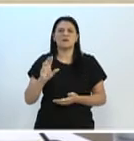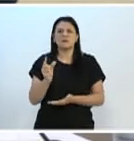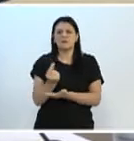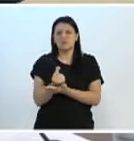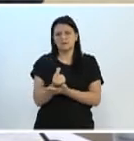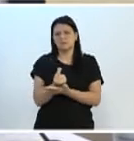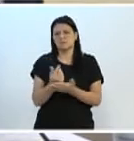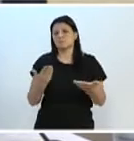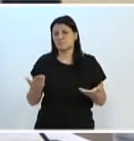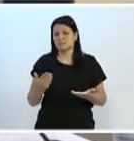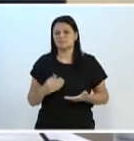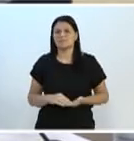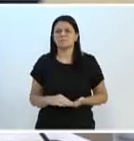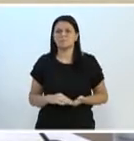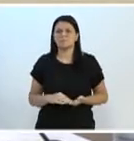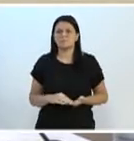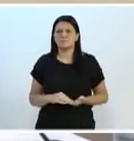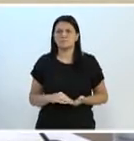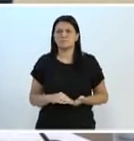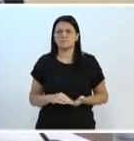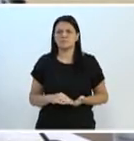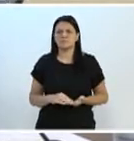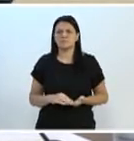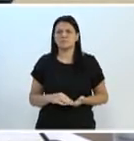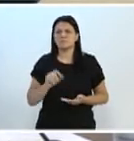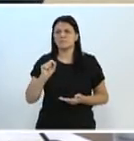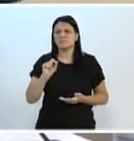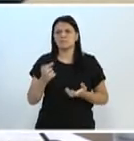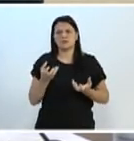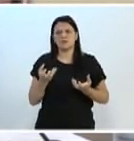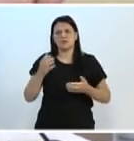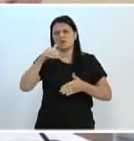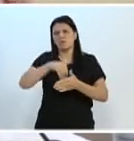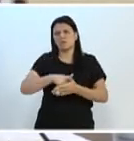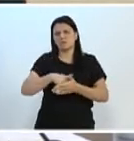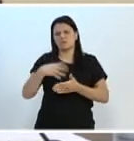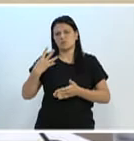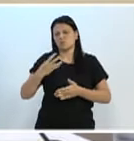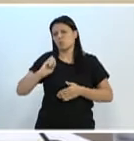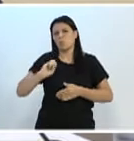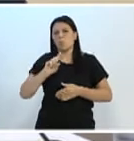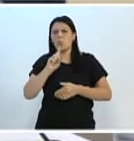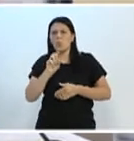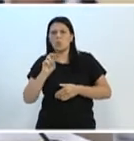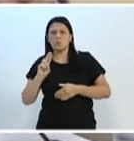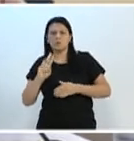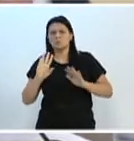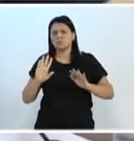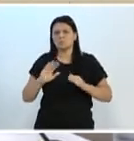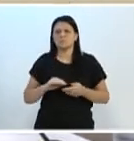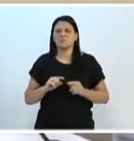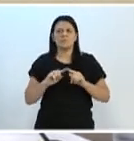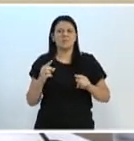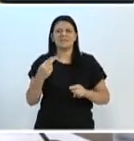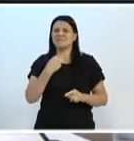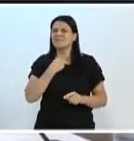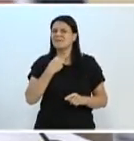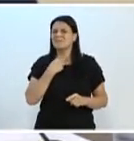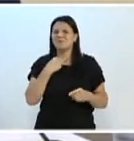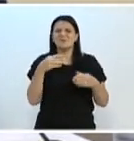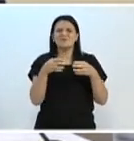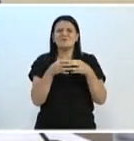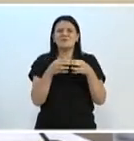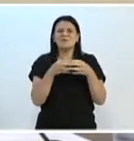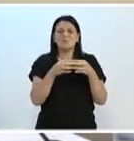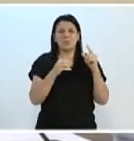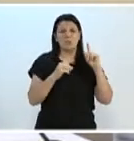avulsa, e quem quiser votar de forma avulsa, pode votar avulso nos 4, ou só quero votar em 1, 2. Isso poderia. Mas não pode votar na chapa 1